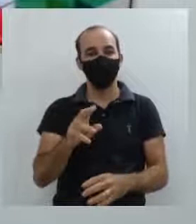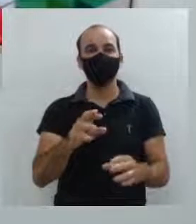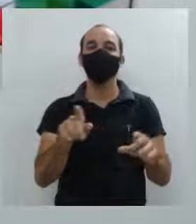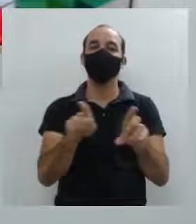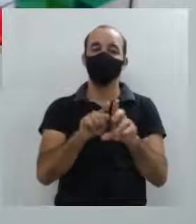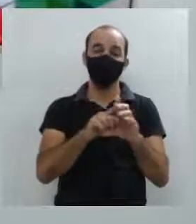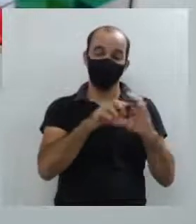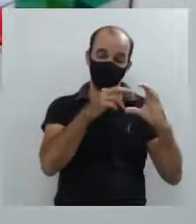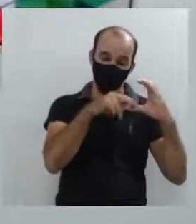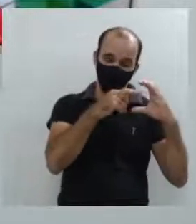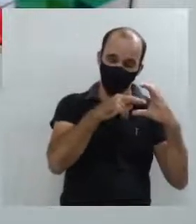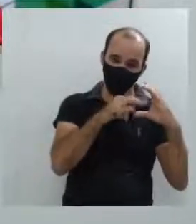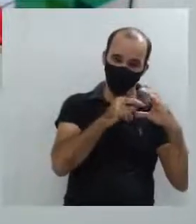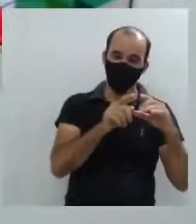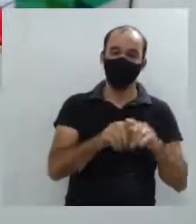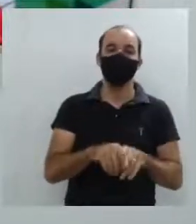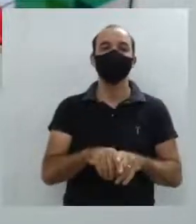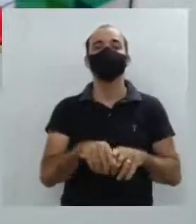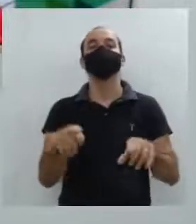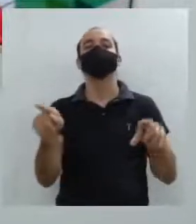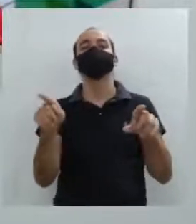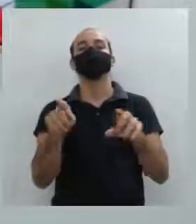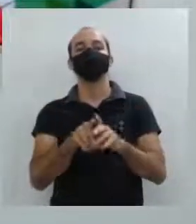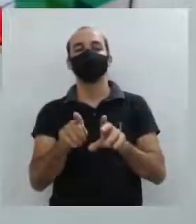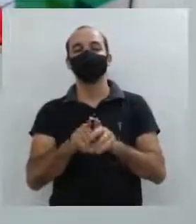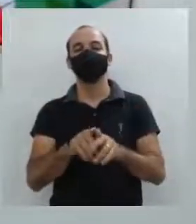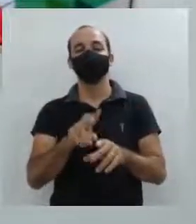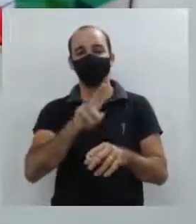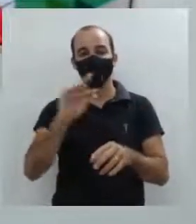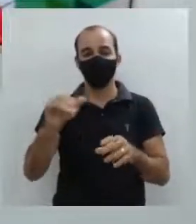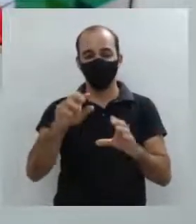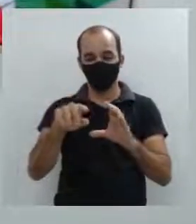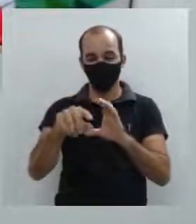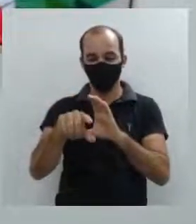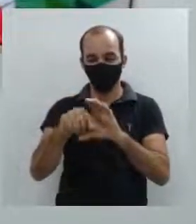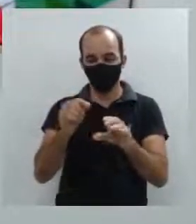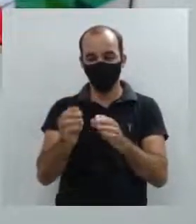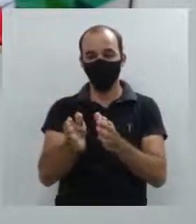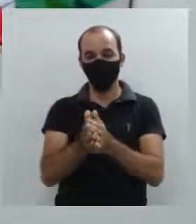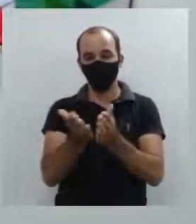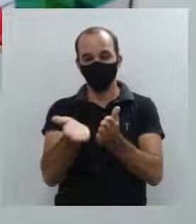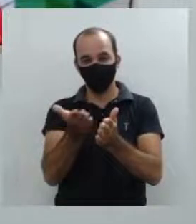a chefe ganhar o livro, mas vão lá e participe conosco desse momento